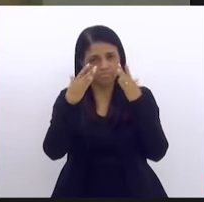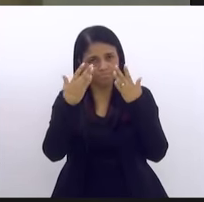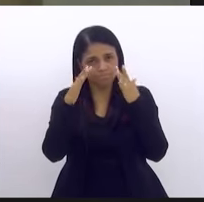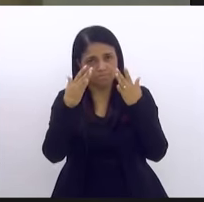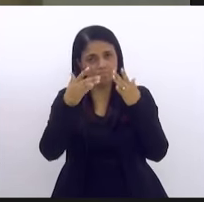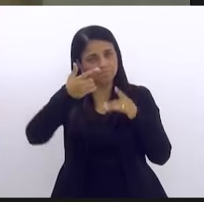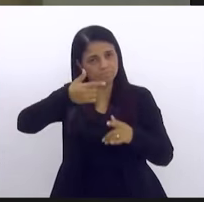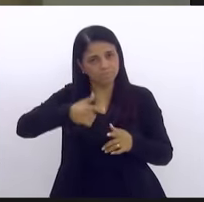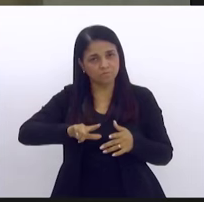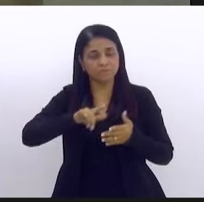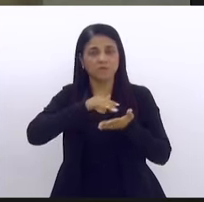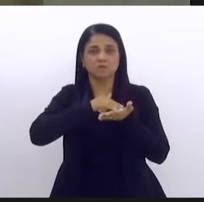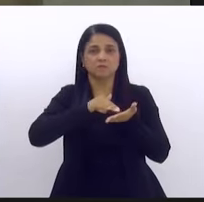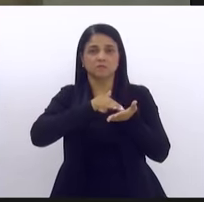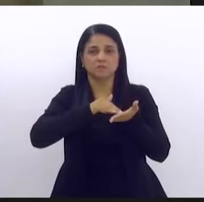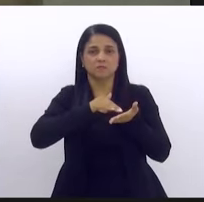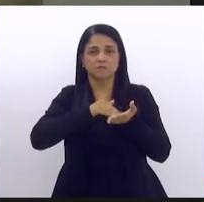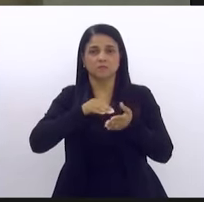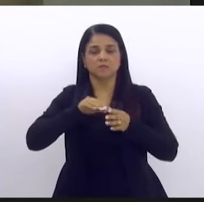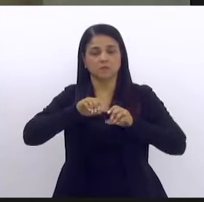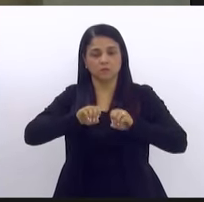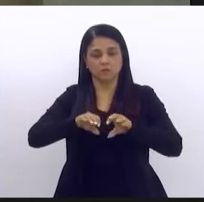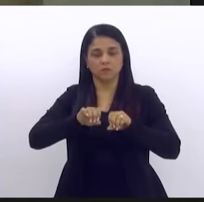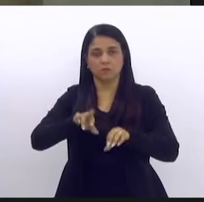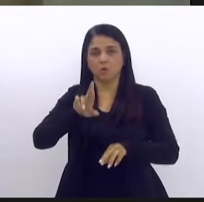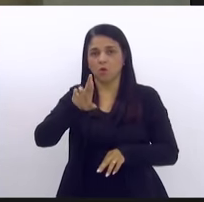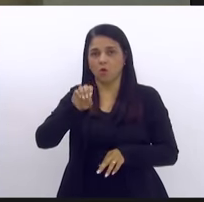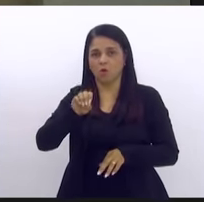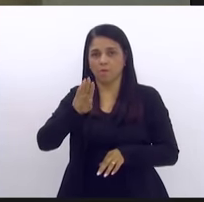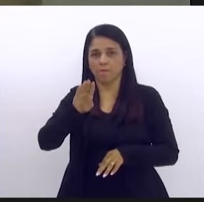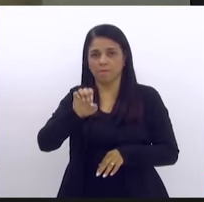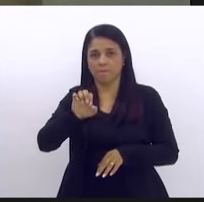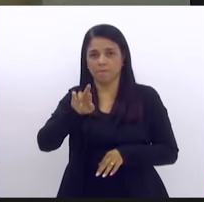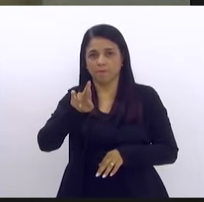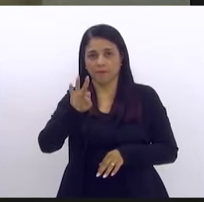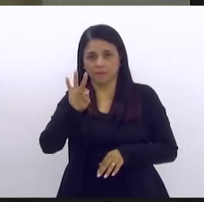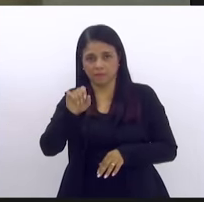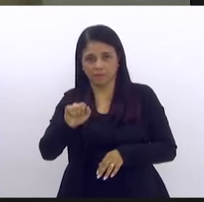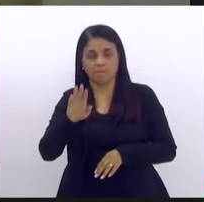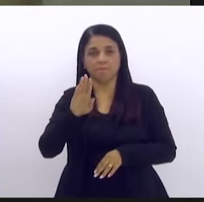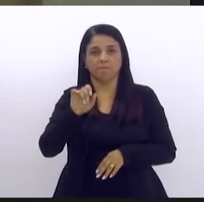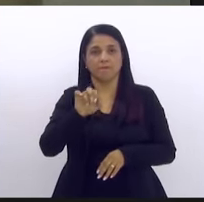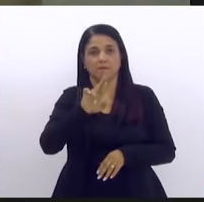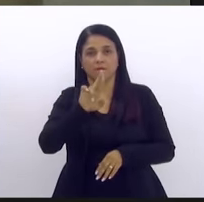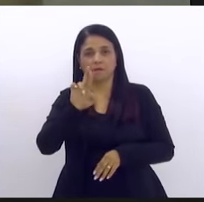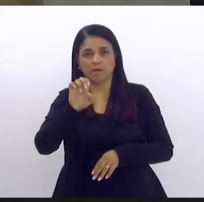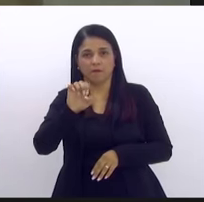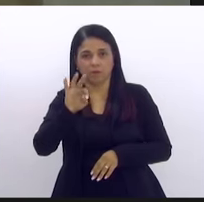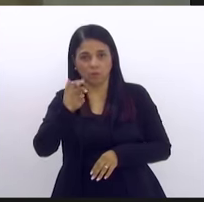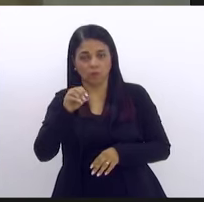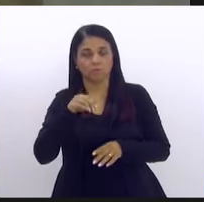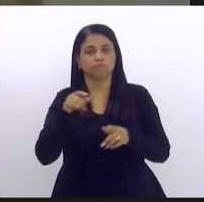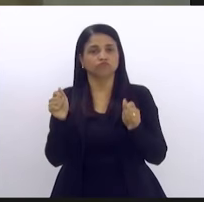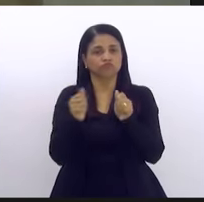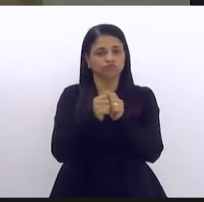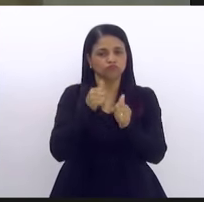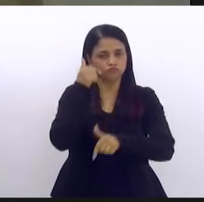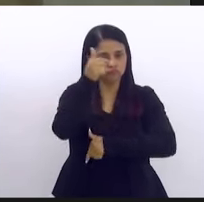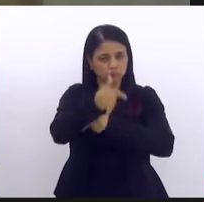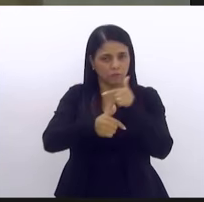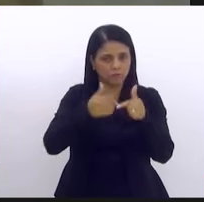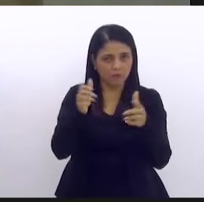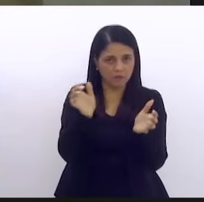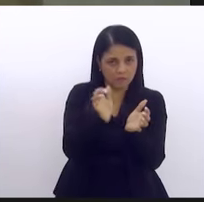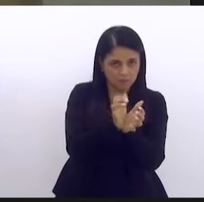nossa secretária de Educação, Roberta Barreto, por seu trabalho que vem sendo feito junto com a sua equipe